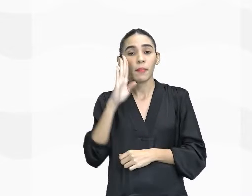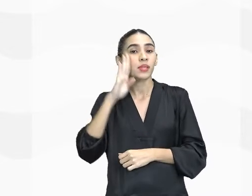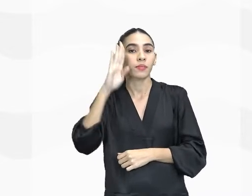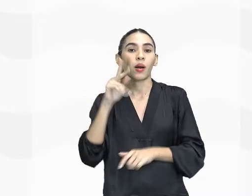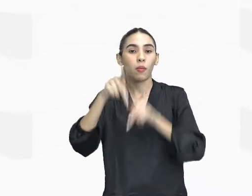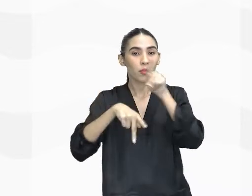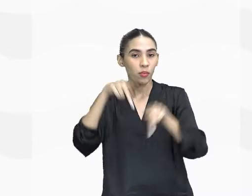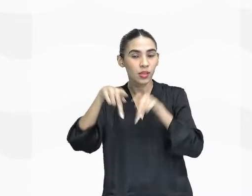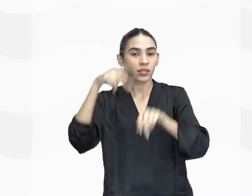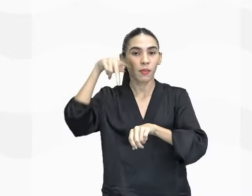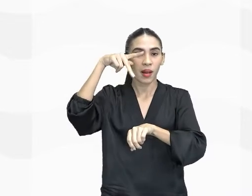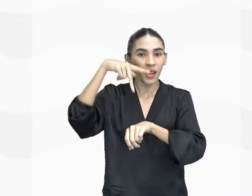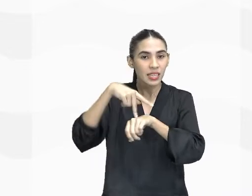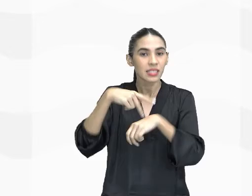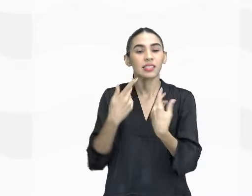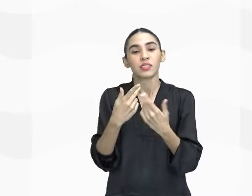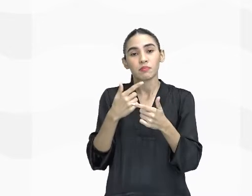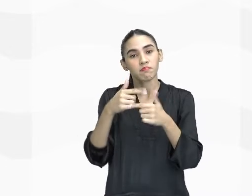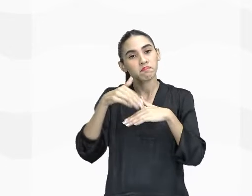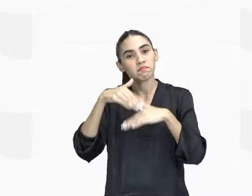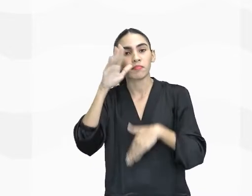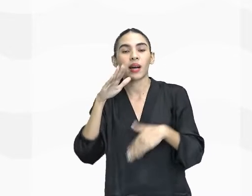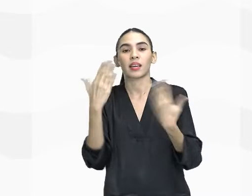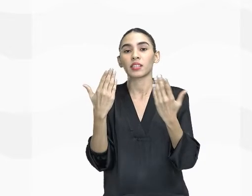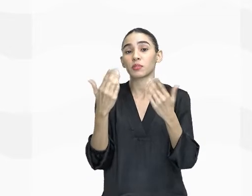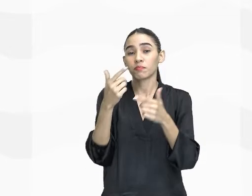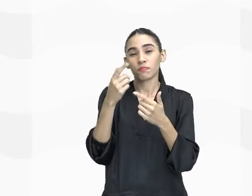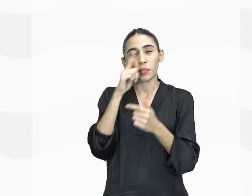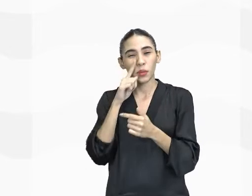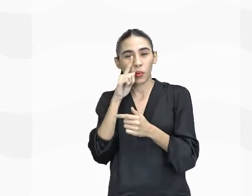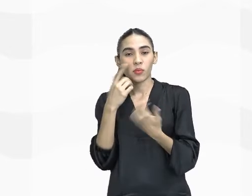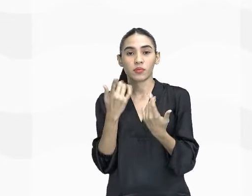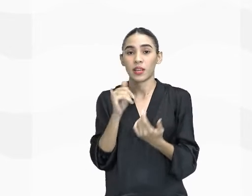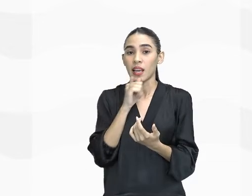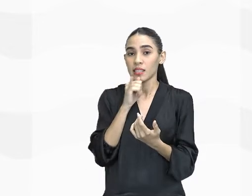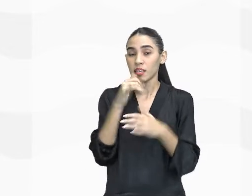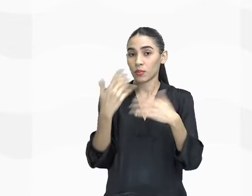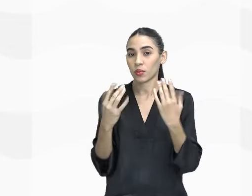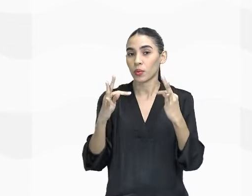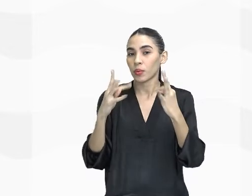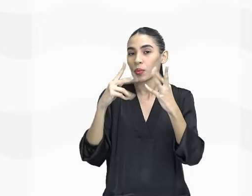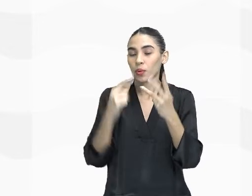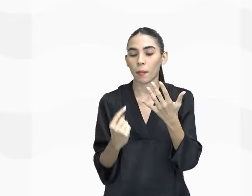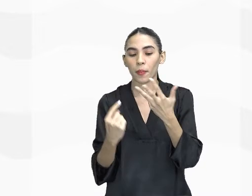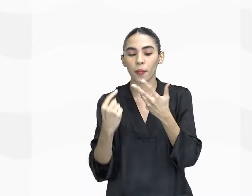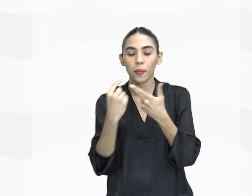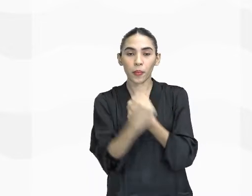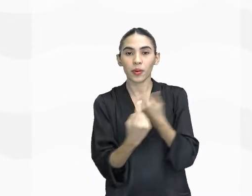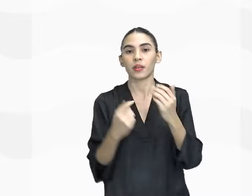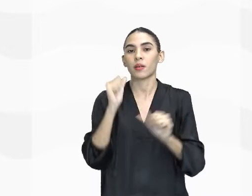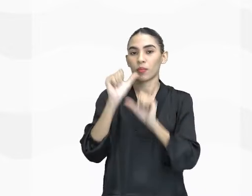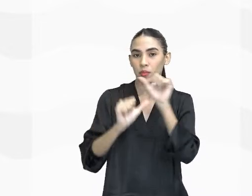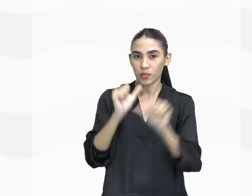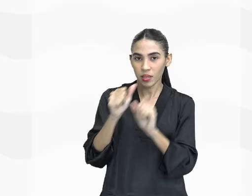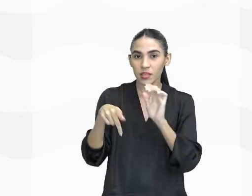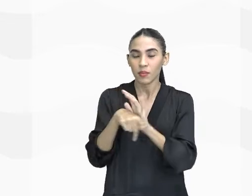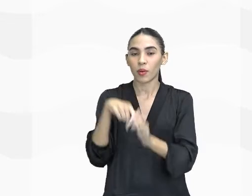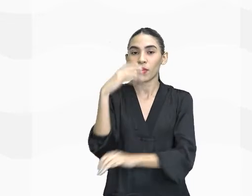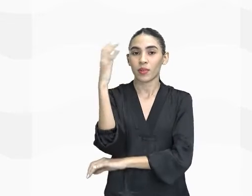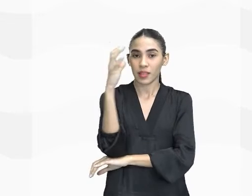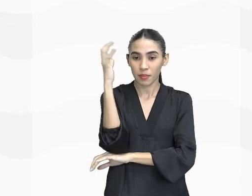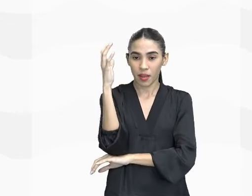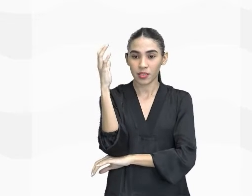populações e países mais vulneráveis. Então, o que a gente está observando, né, que todos esses eventos, aí, essas mudanças